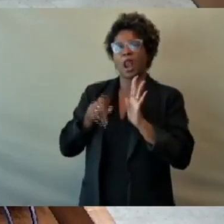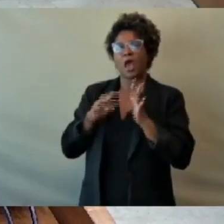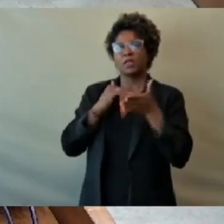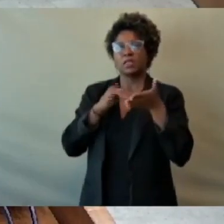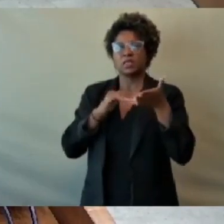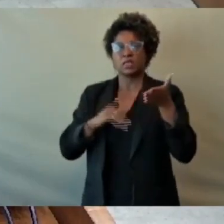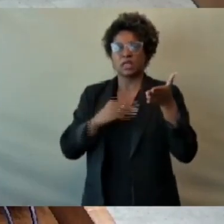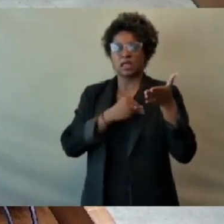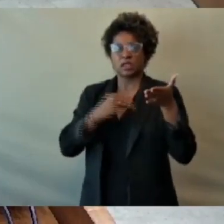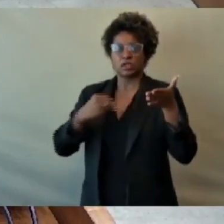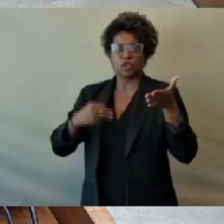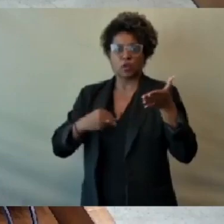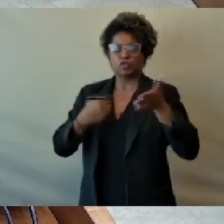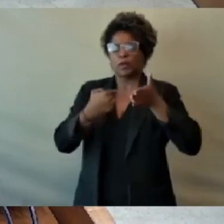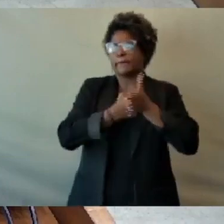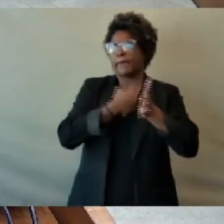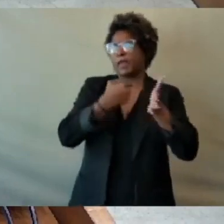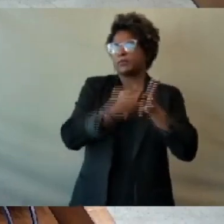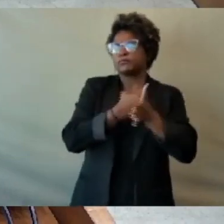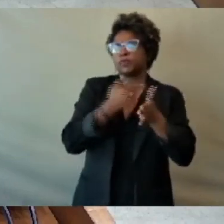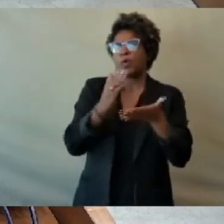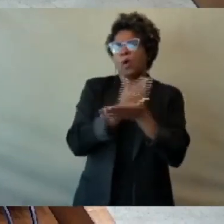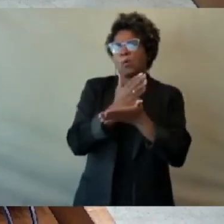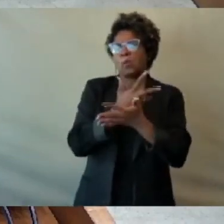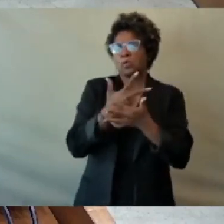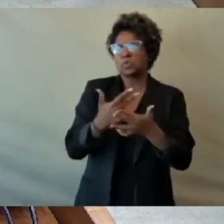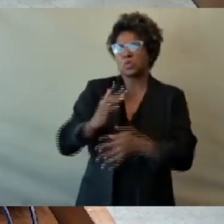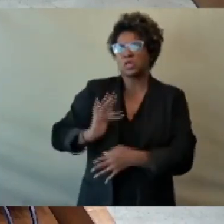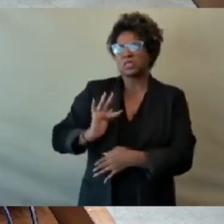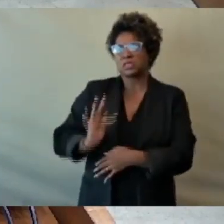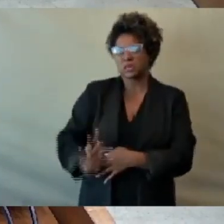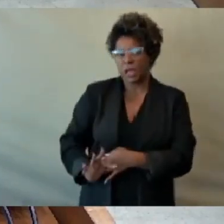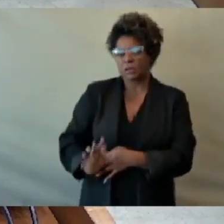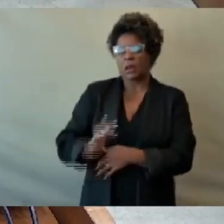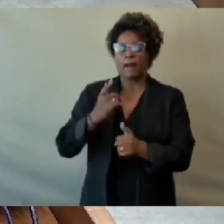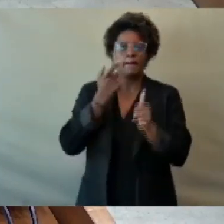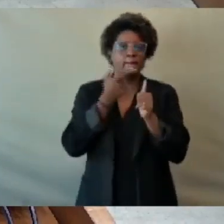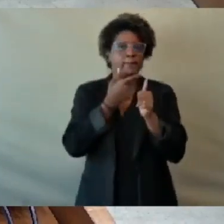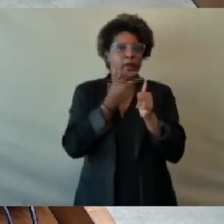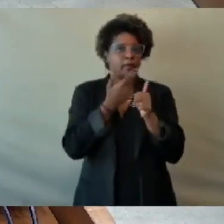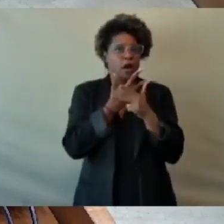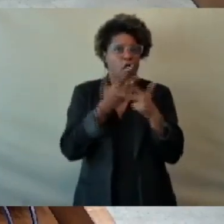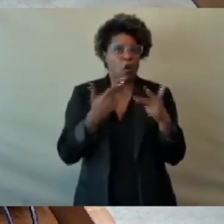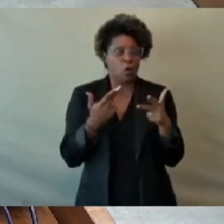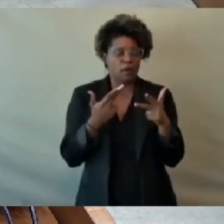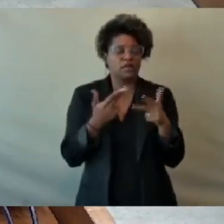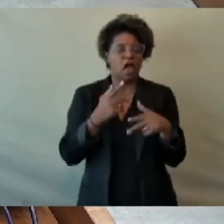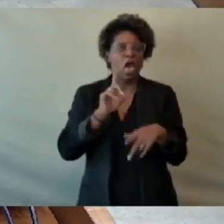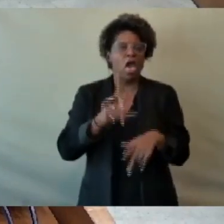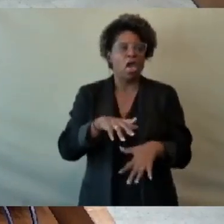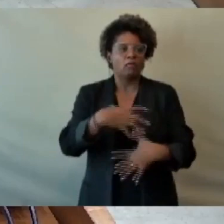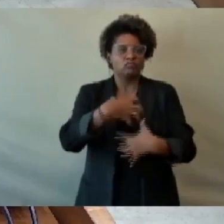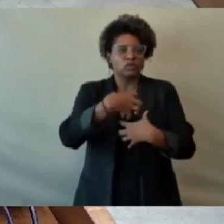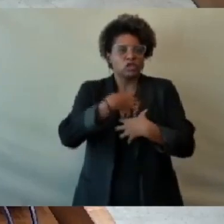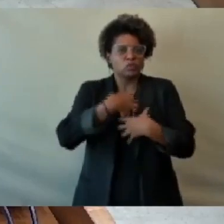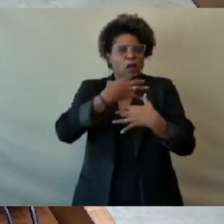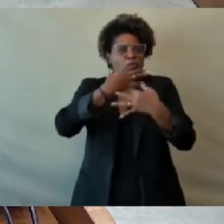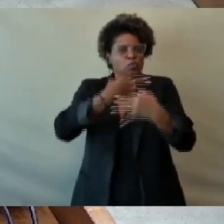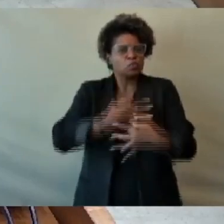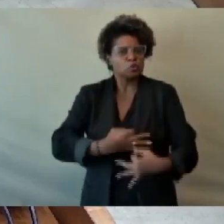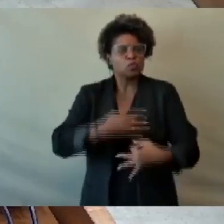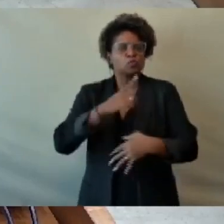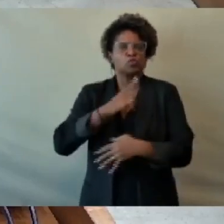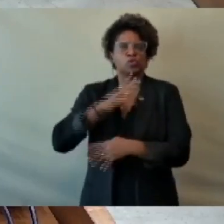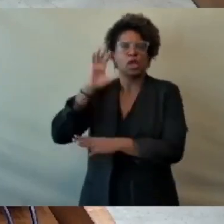Primeiro que, assim, que pese o sentimento, né, e o espírito muito justo da gente ter uma ambulância onde tem concentração de pessoas, tem duas